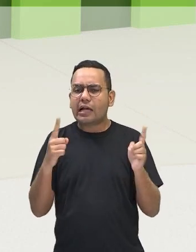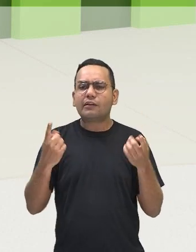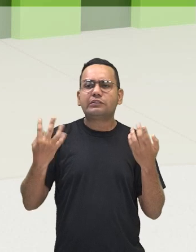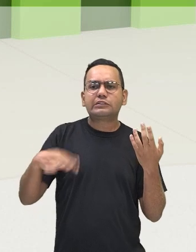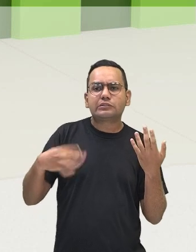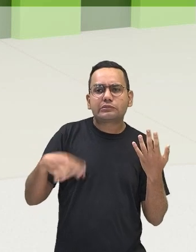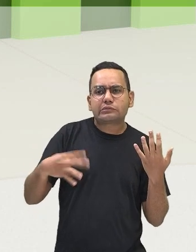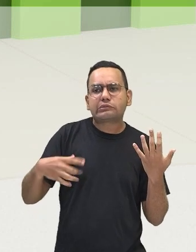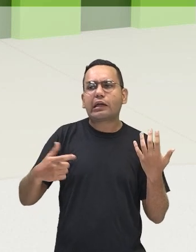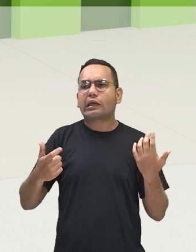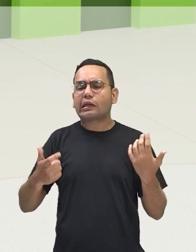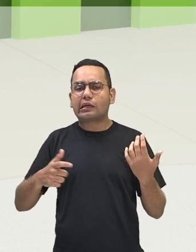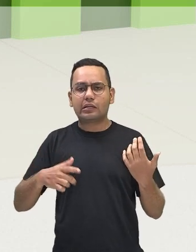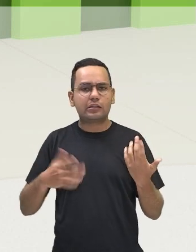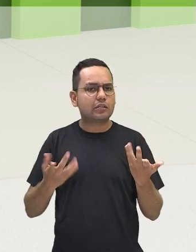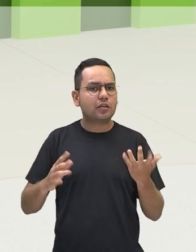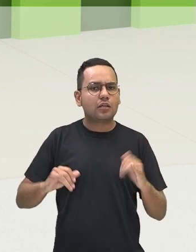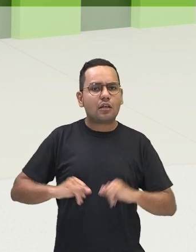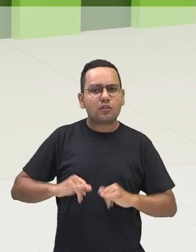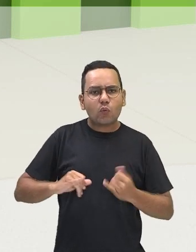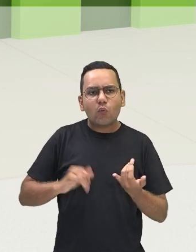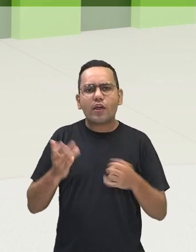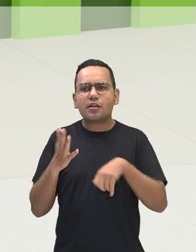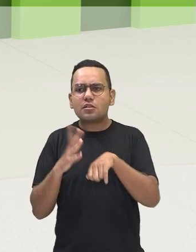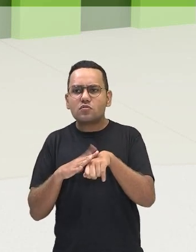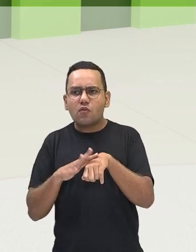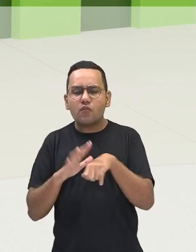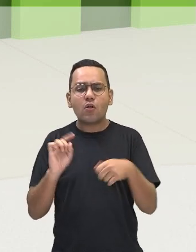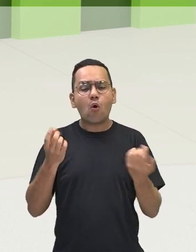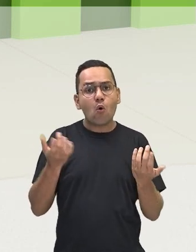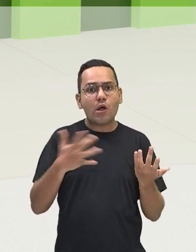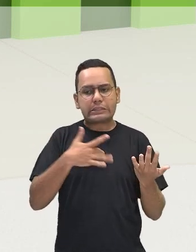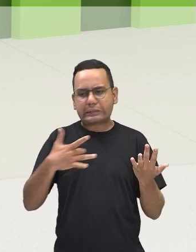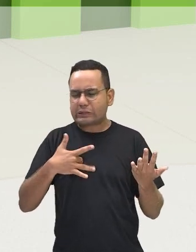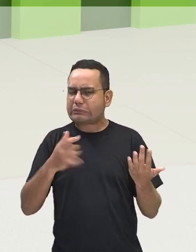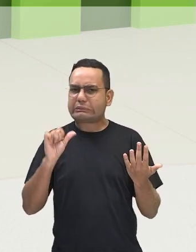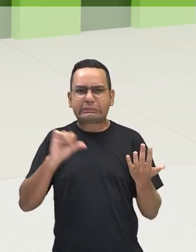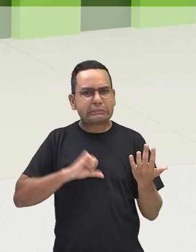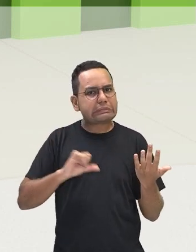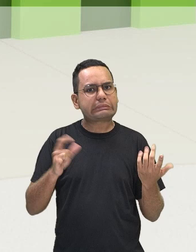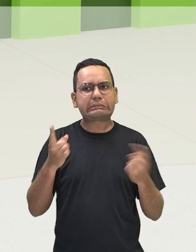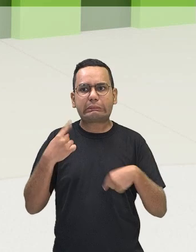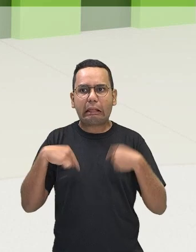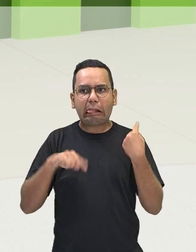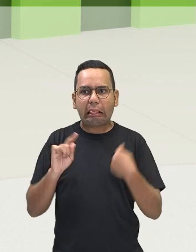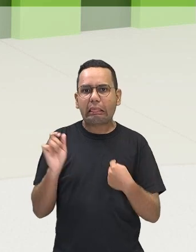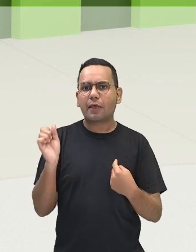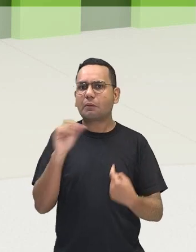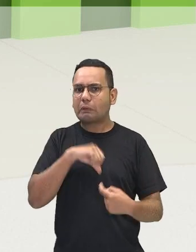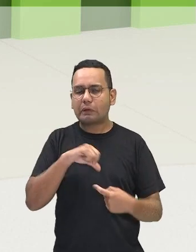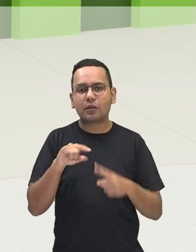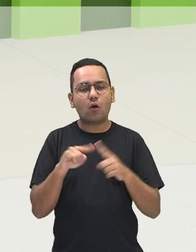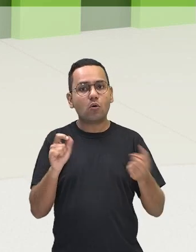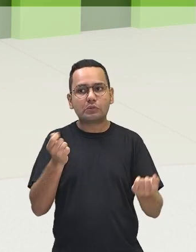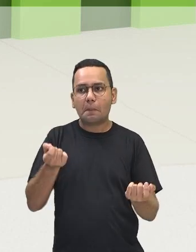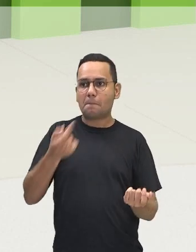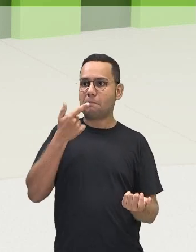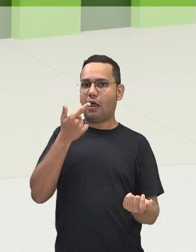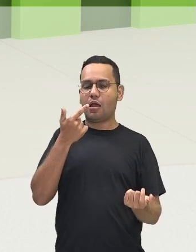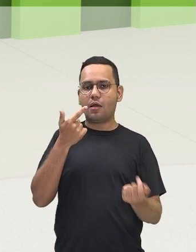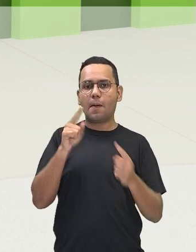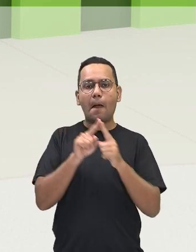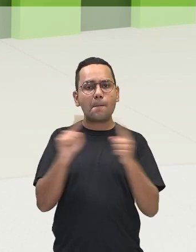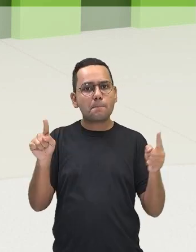Alguma coisa estava acontecendo com a sua saúde e você foi lá e tomou uma medicação